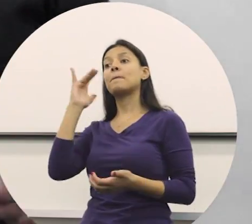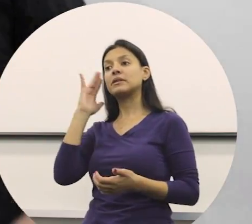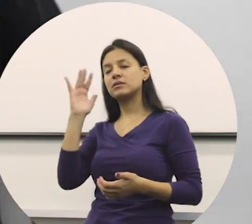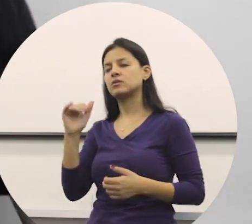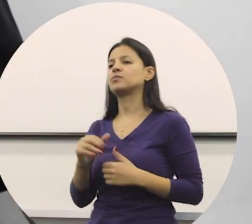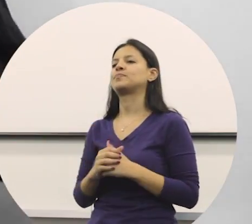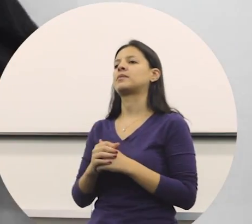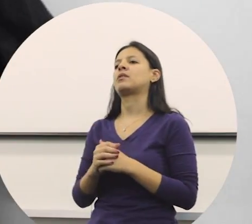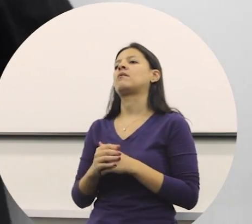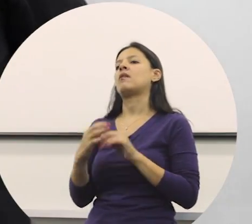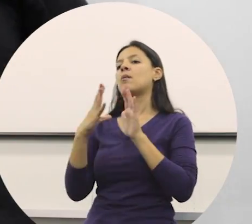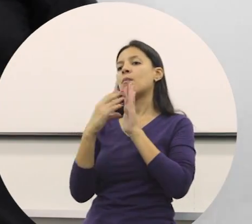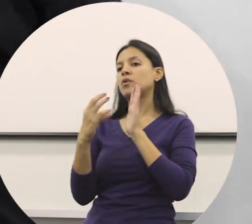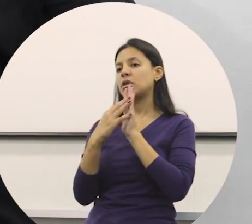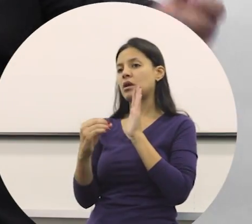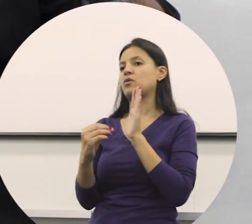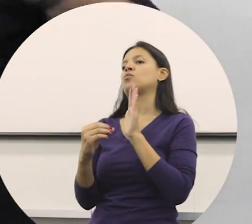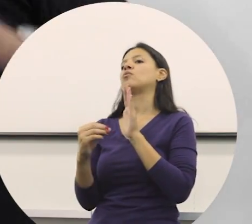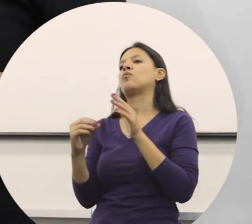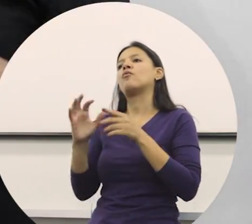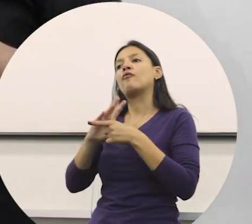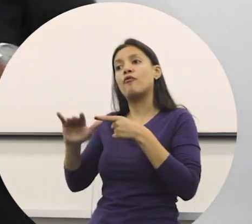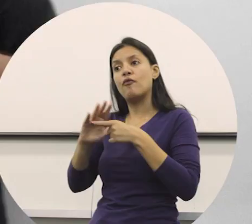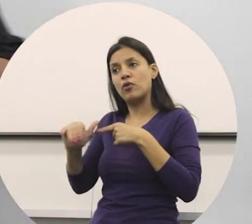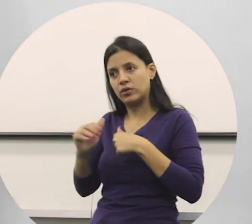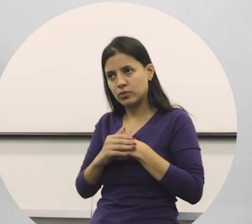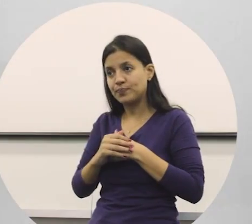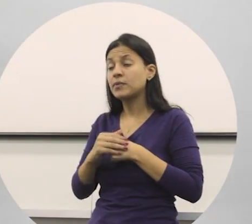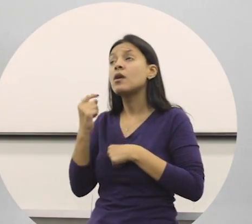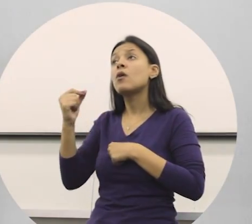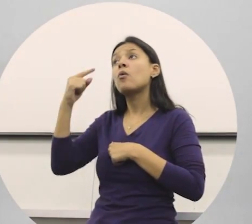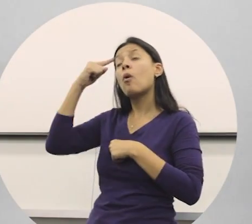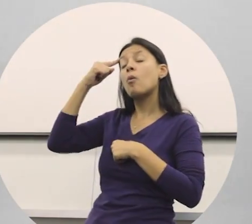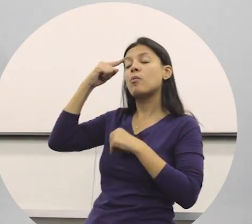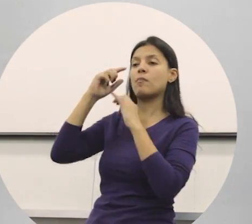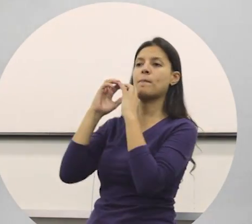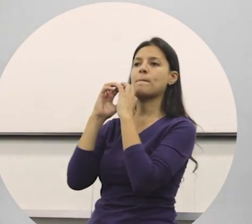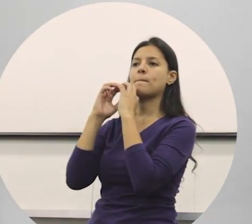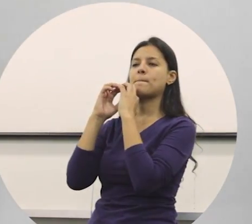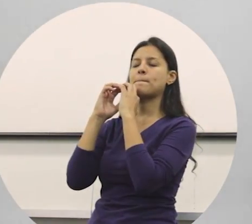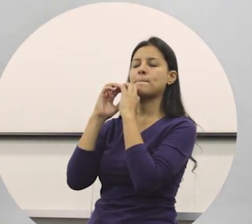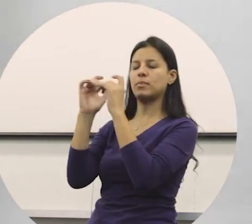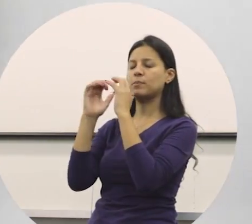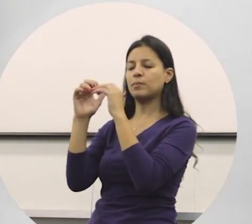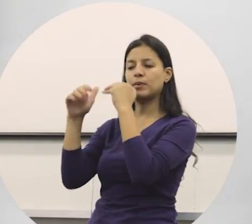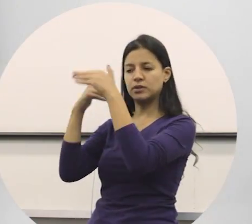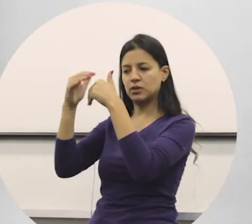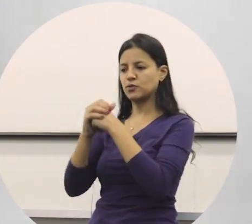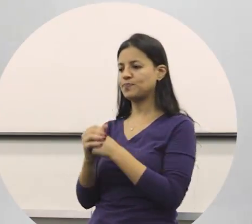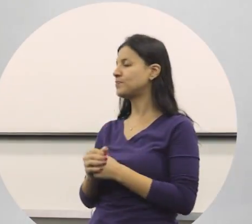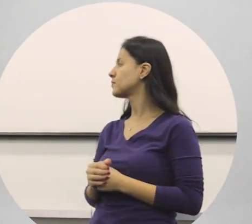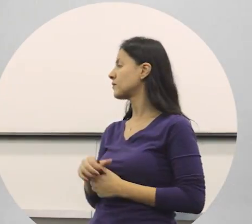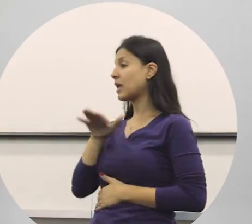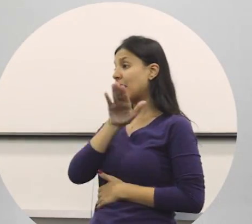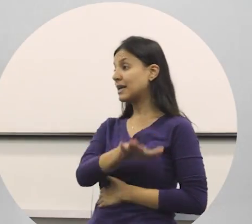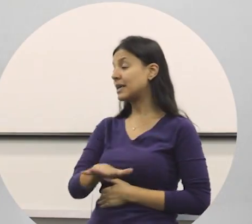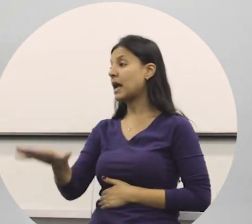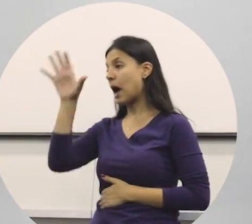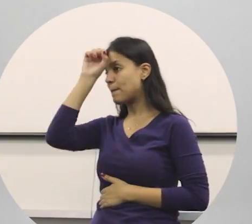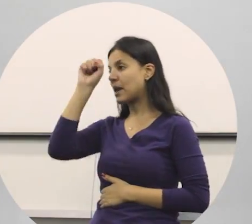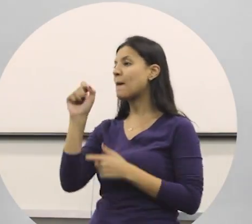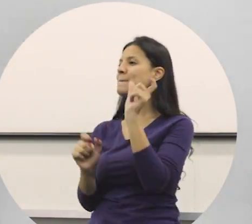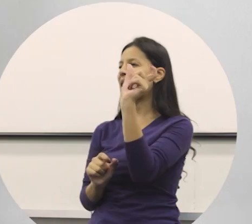vamos dizer assim, como que acontece o processo? A criança aprende lá as sílabas, vai pelas